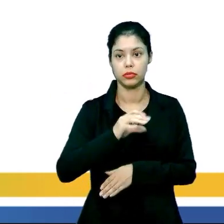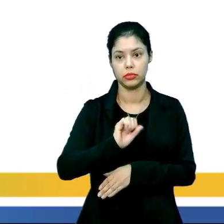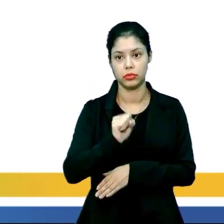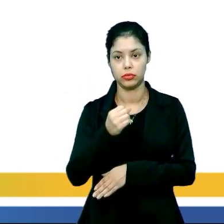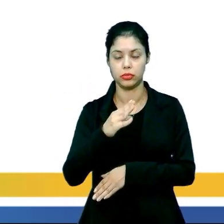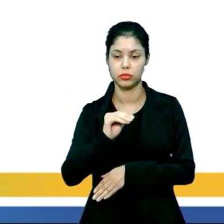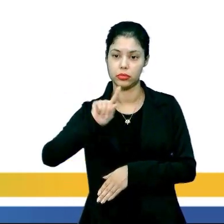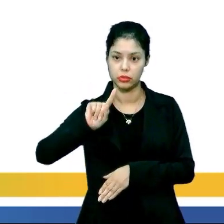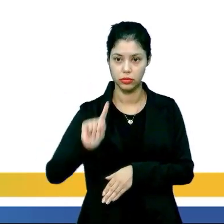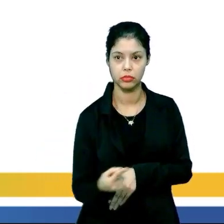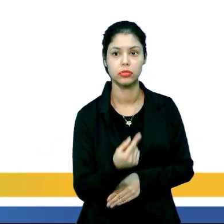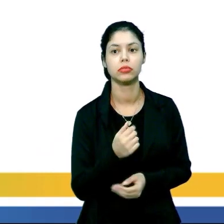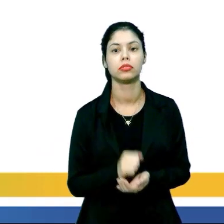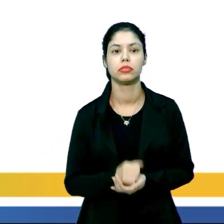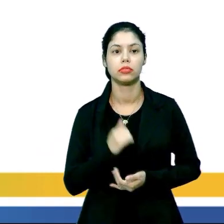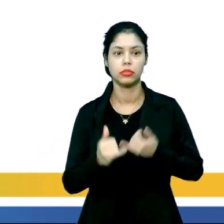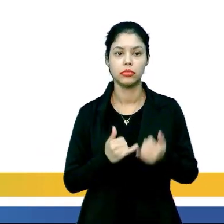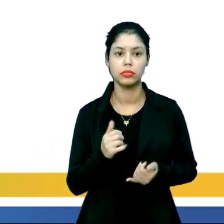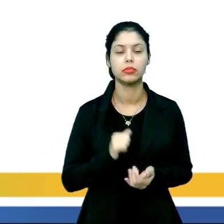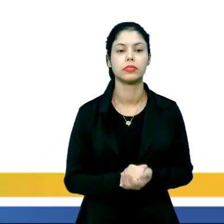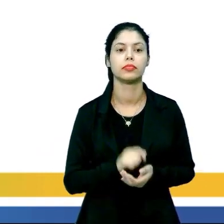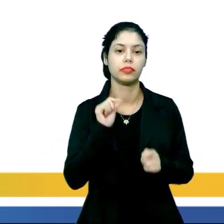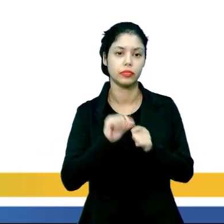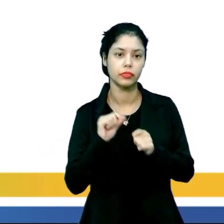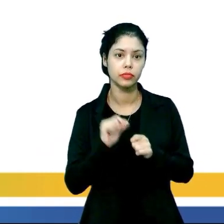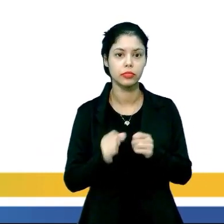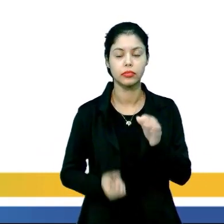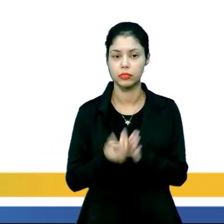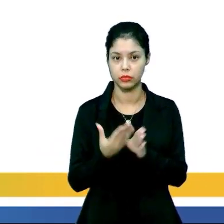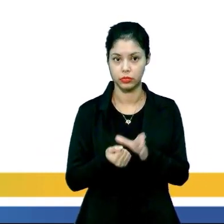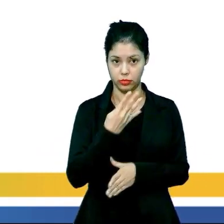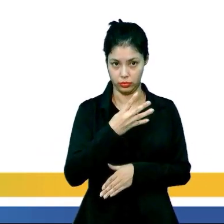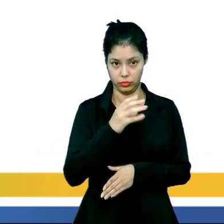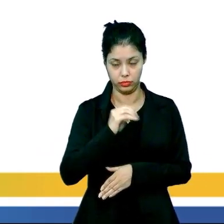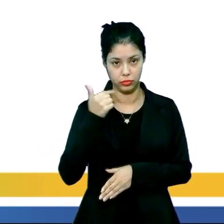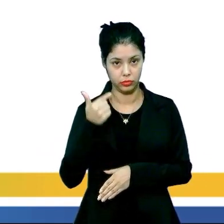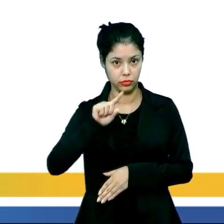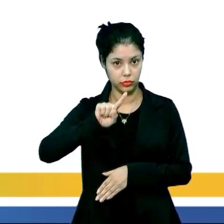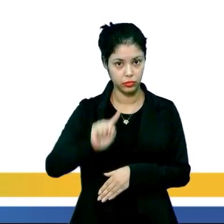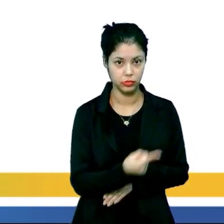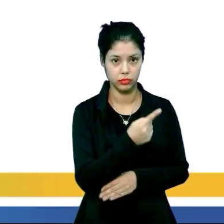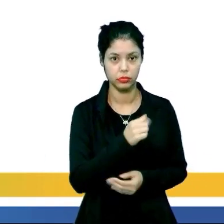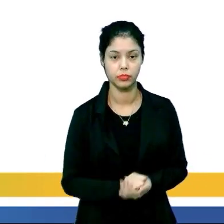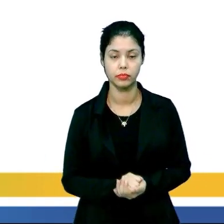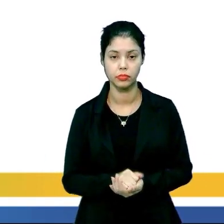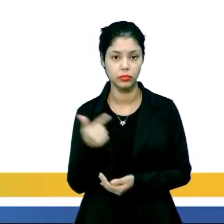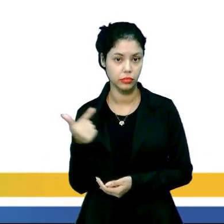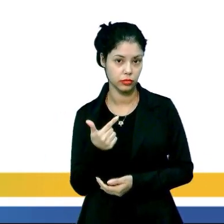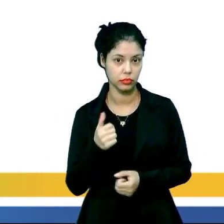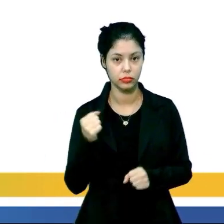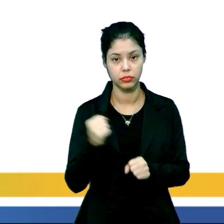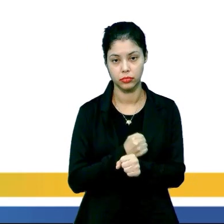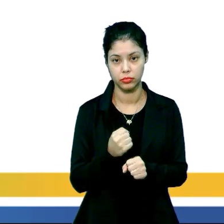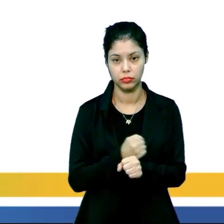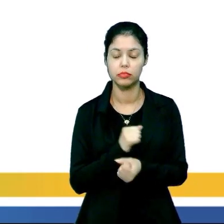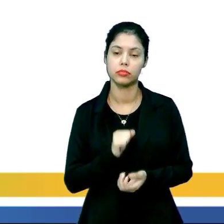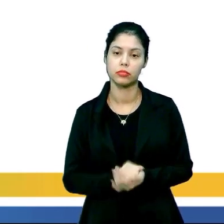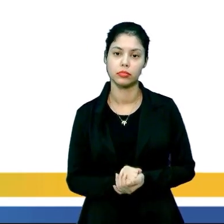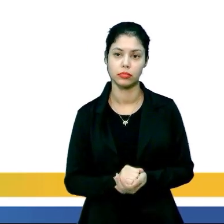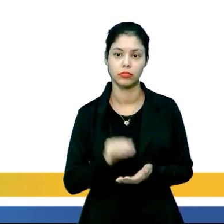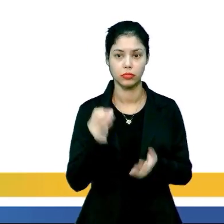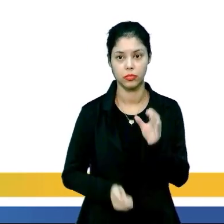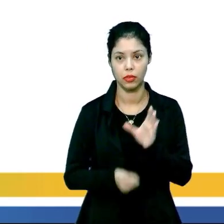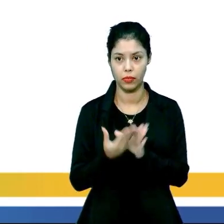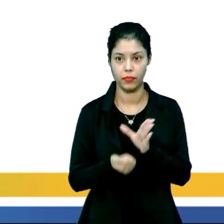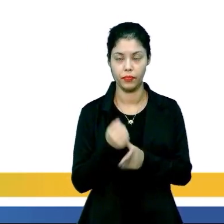de 380 mil brinquedos e foram produzidos 402 mil. No segundo ano, o